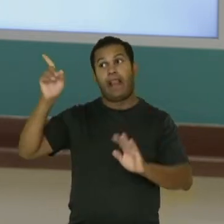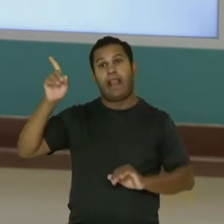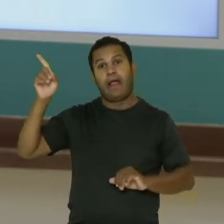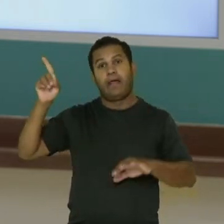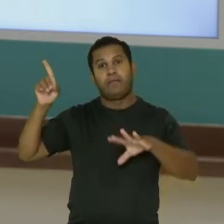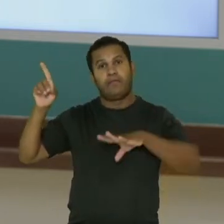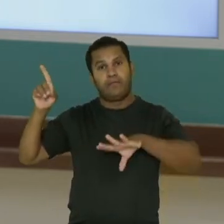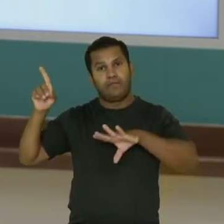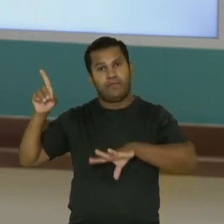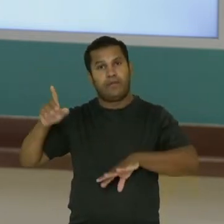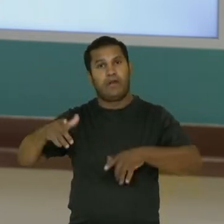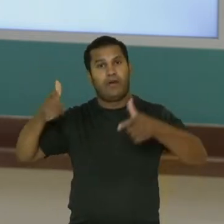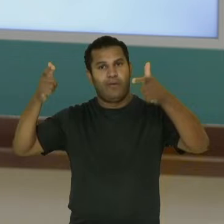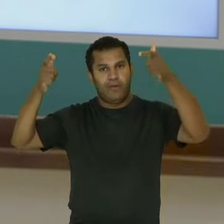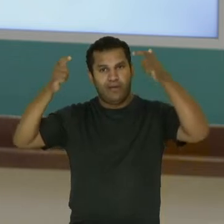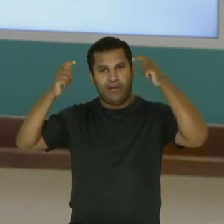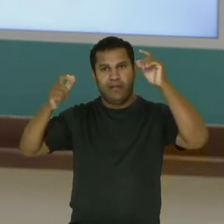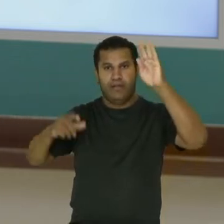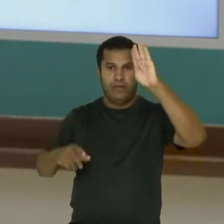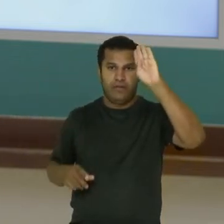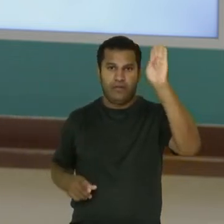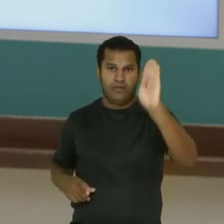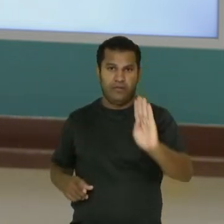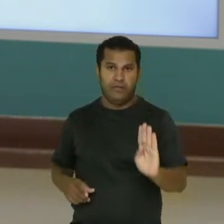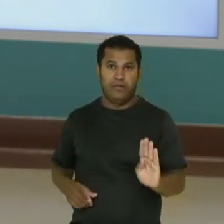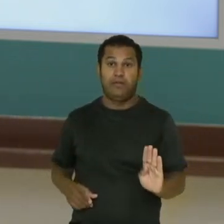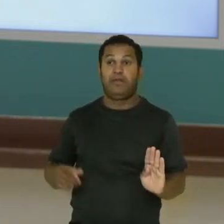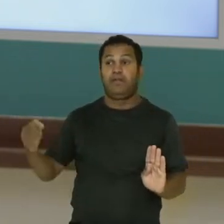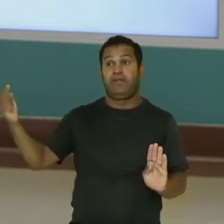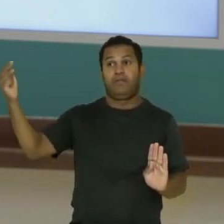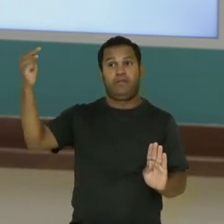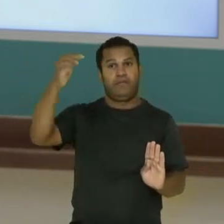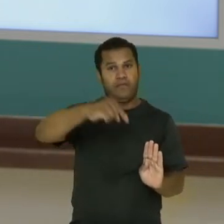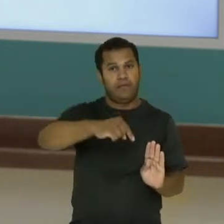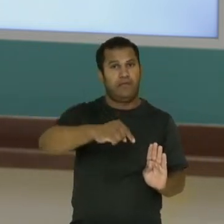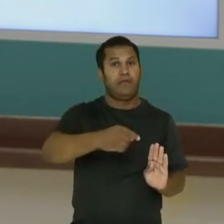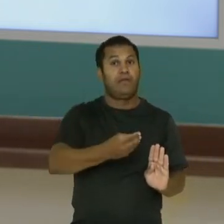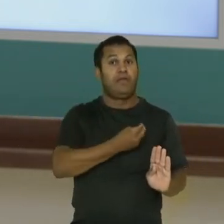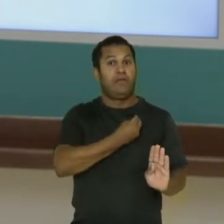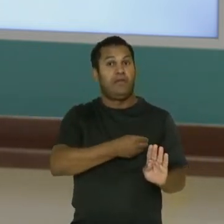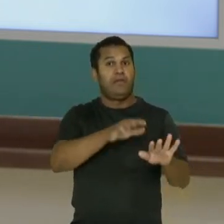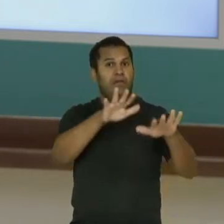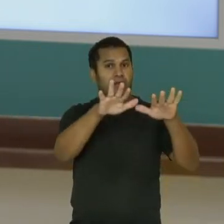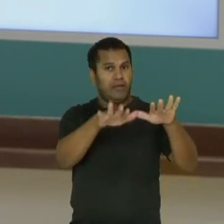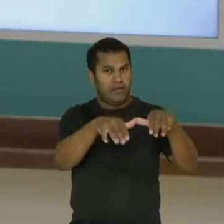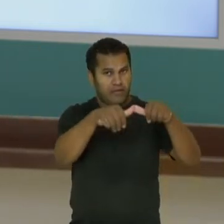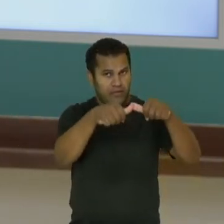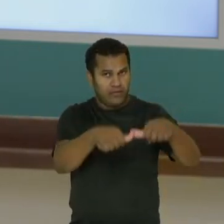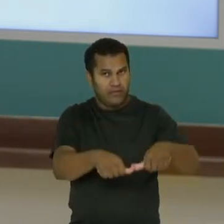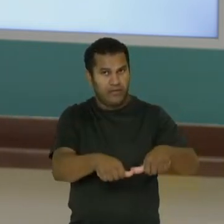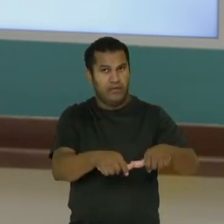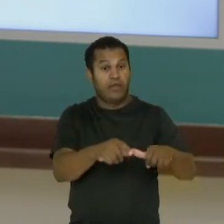melhor administrar ali, explorar os recursos, né, para que eles explorassem e cuidassem melhor dessas porções menores